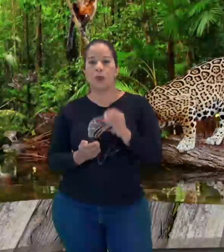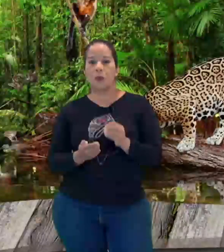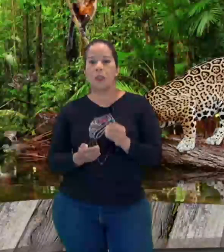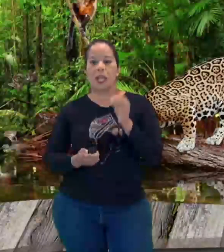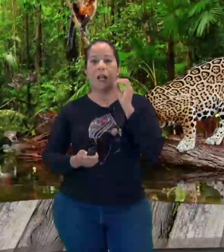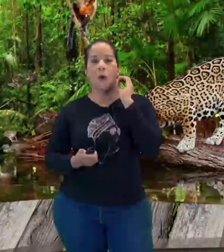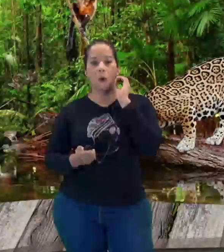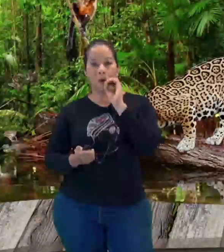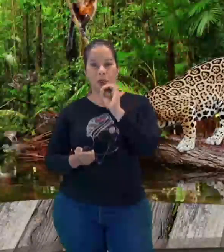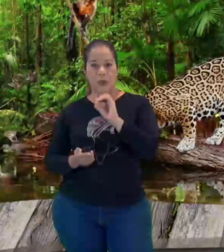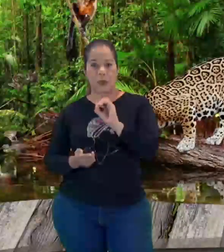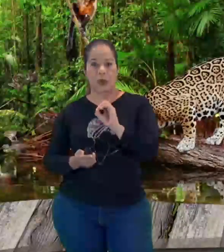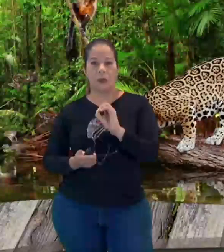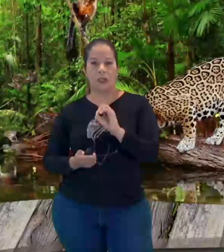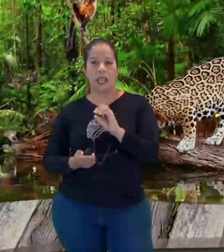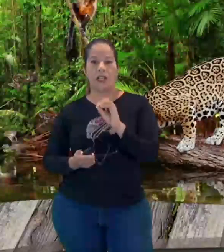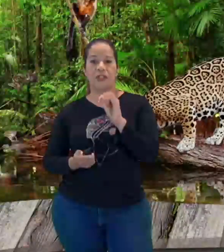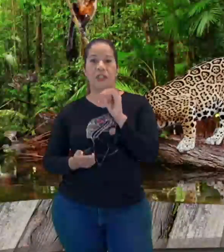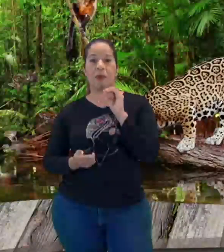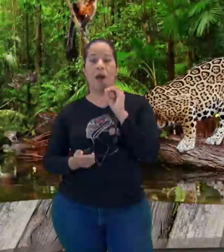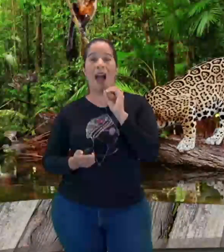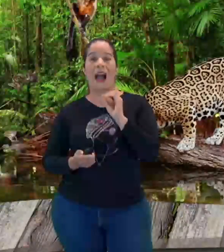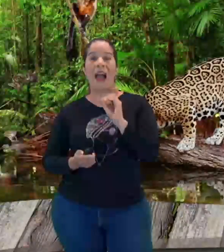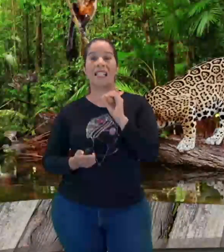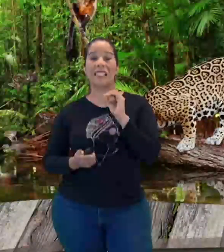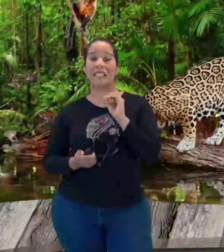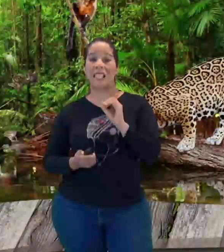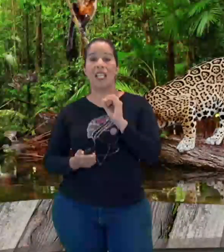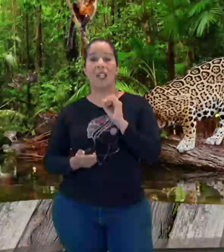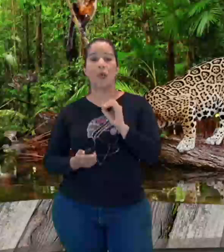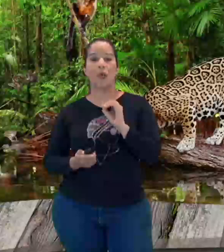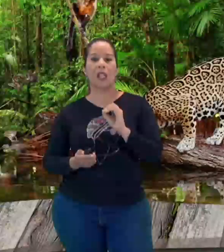Os vírus, como a gente mostrou ali no slide, eles são